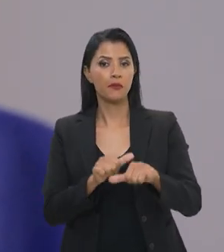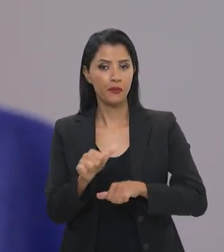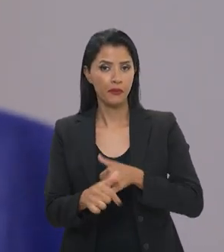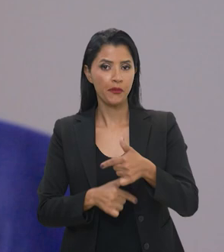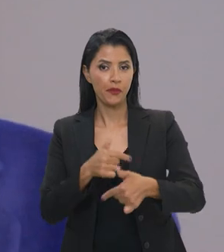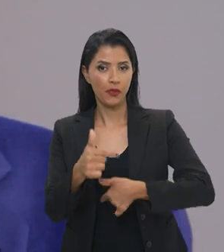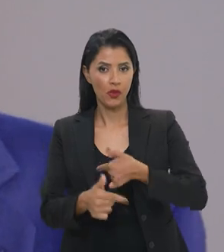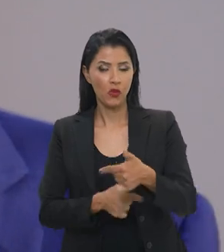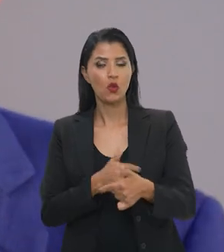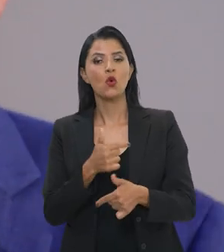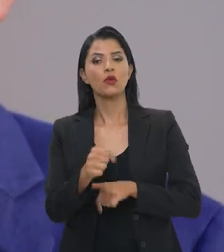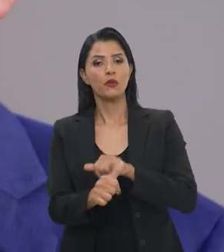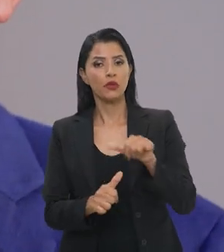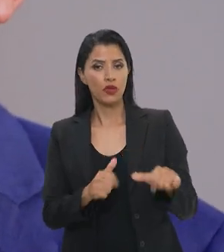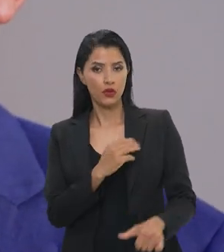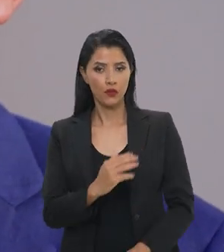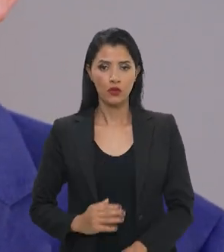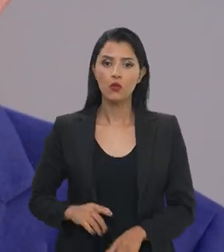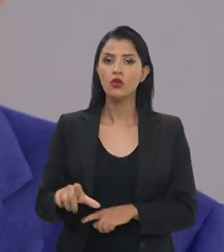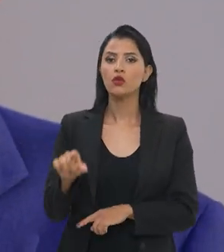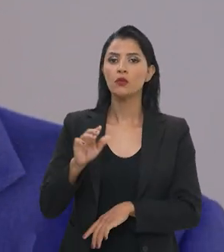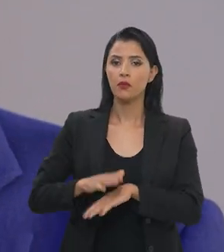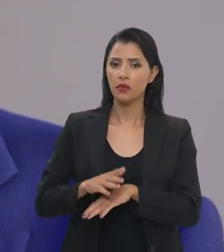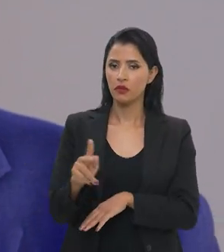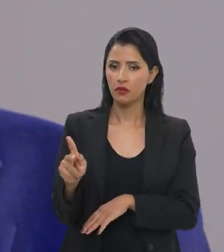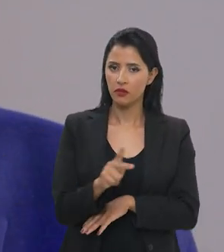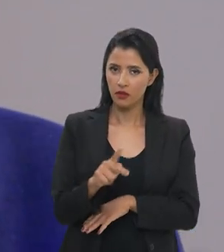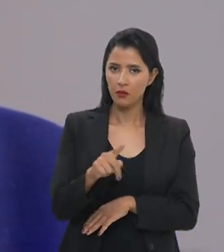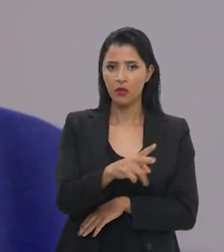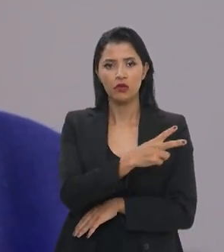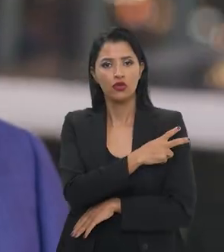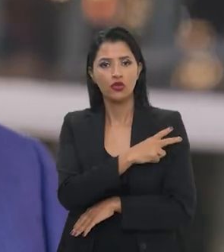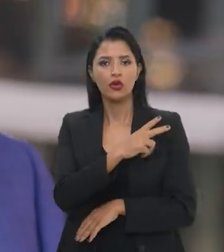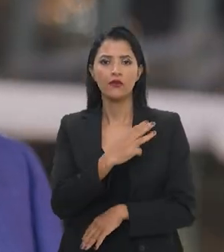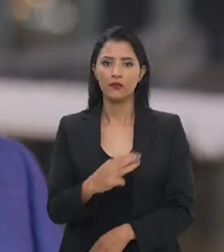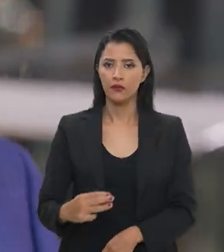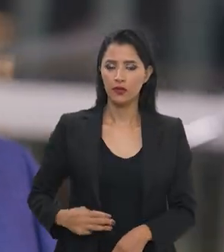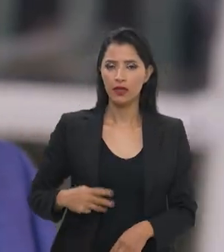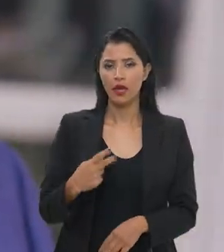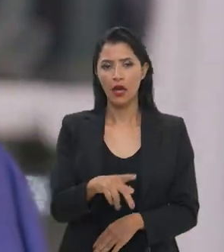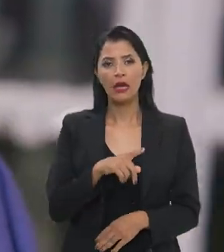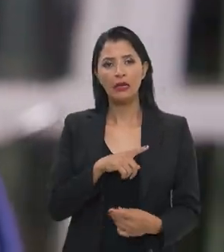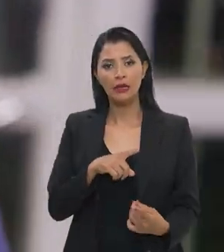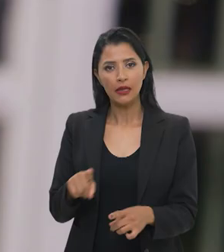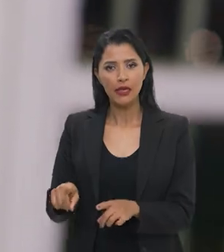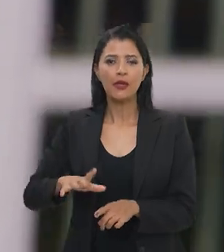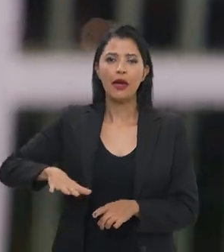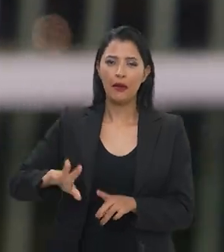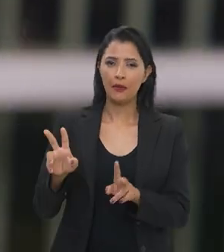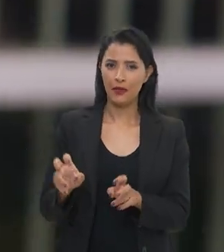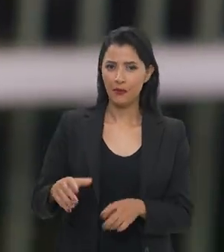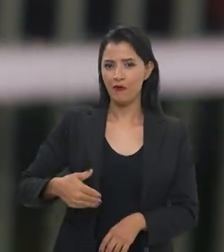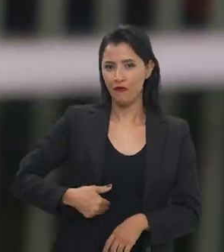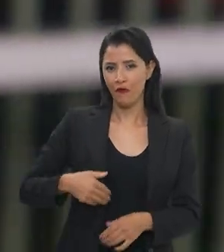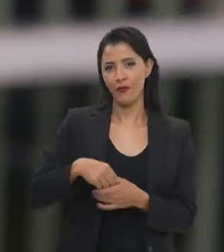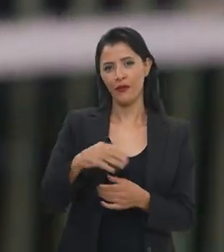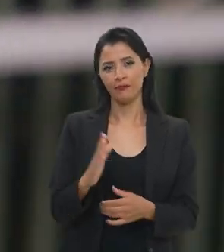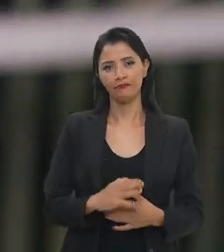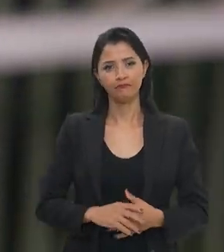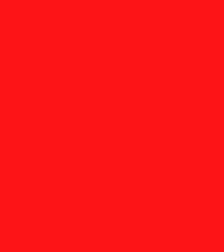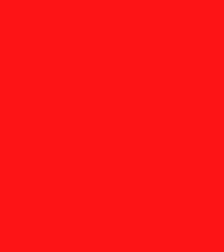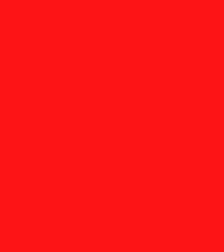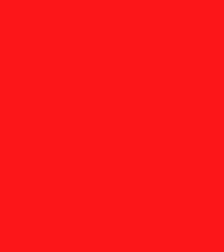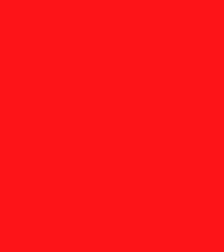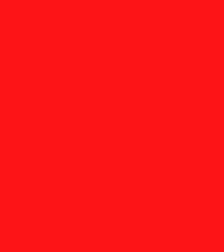trabalhou no governo de transição e foi escolhido pelo presidente Lula para chefiar o ministério e combater a fome no